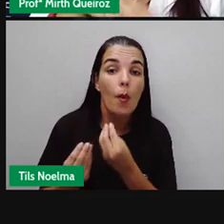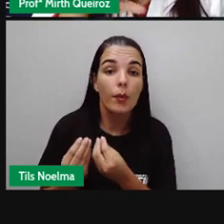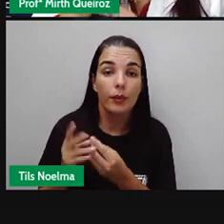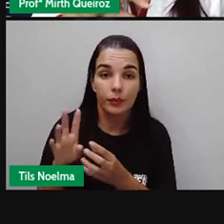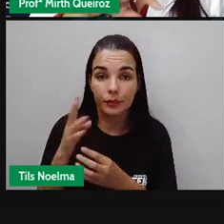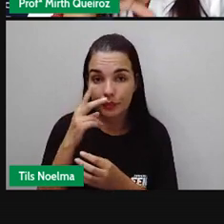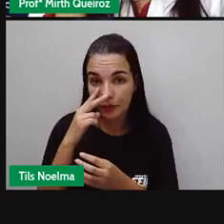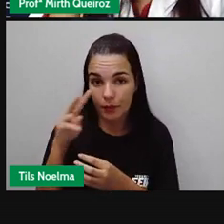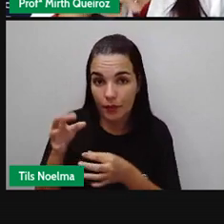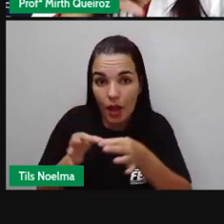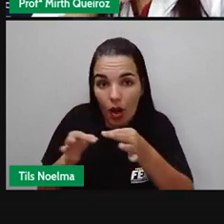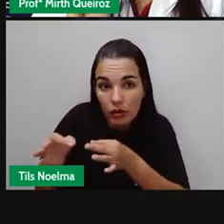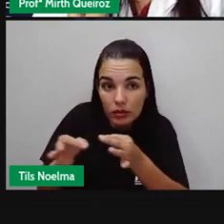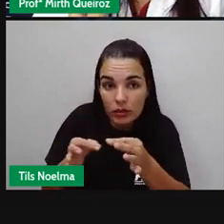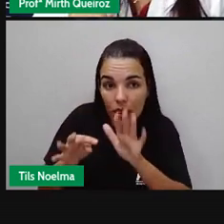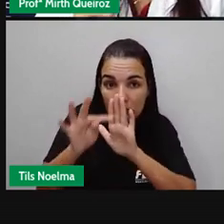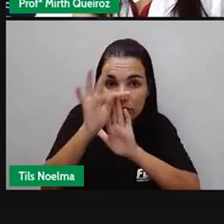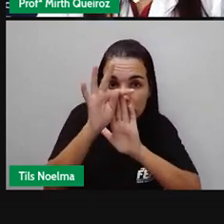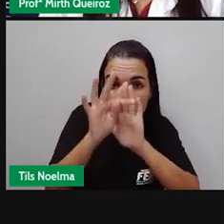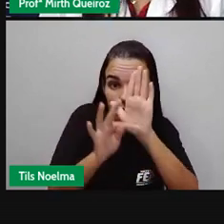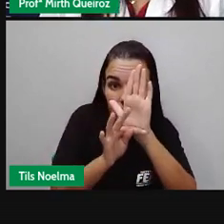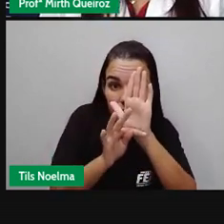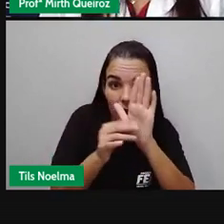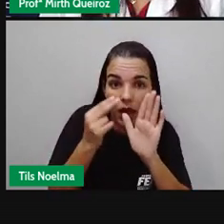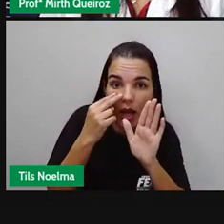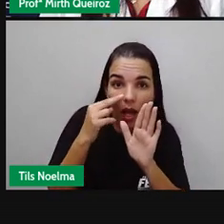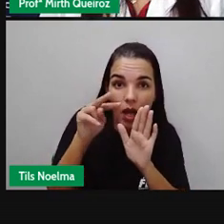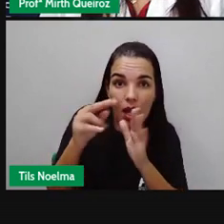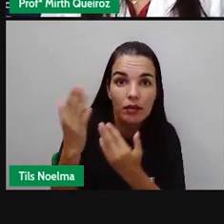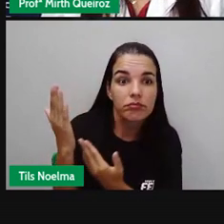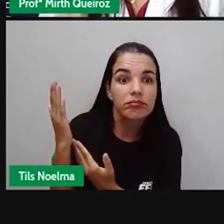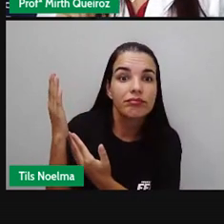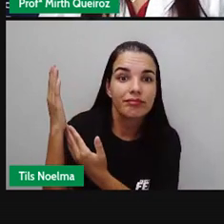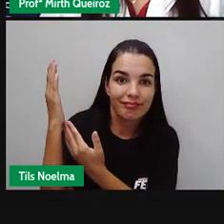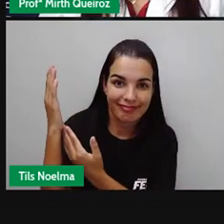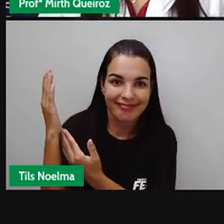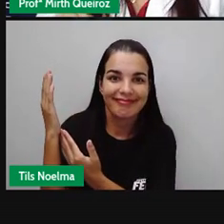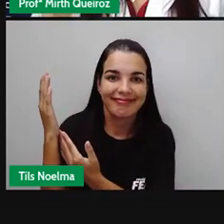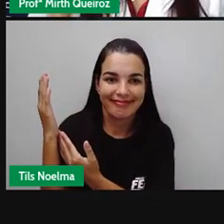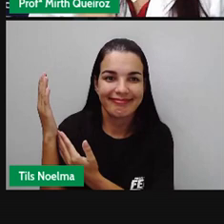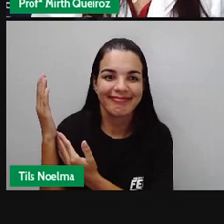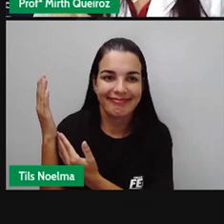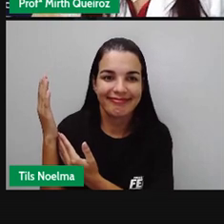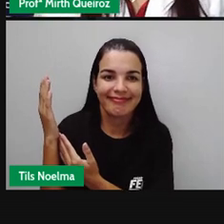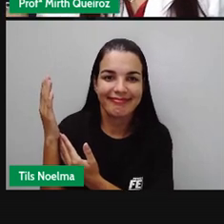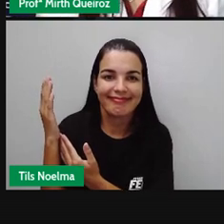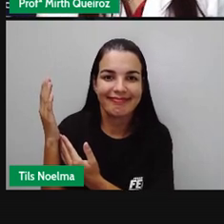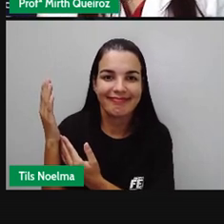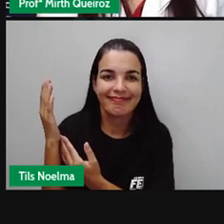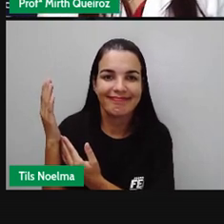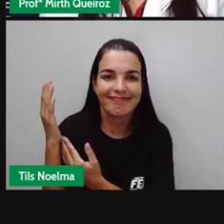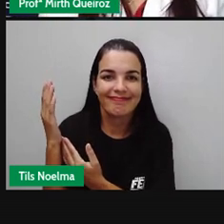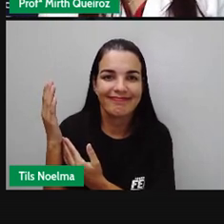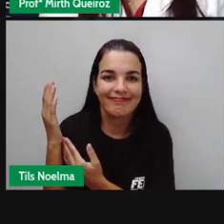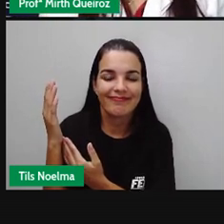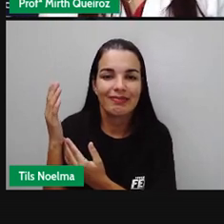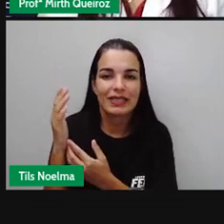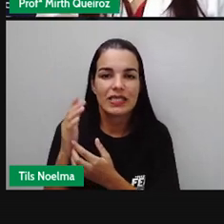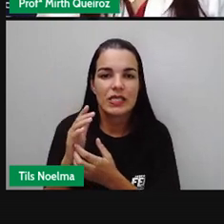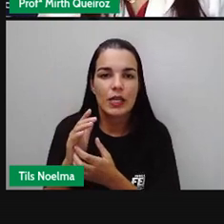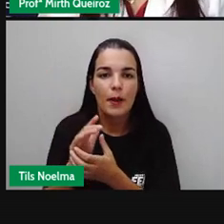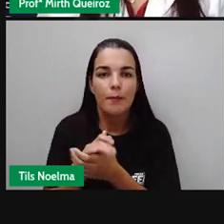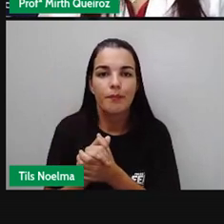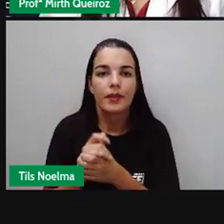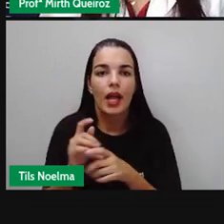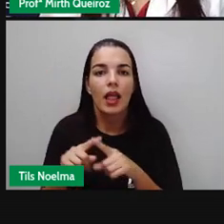ficaria organizado, o texto ficaria organizado dessa forma aí, com base no que a gente achasse dentro de cada uma das caixinhas.